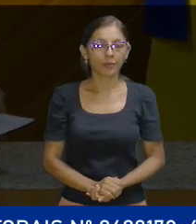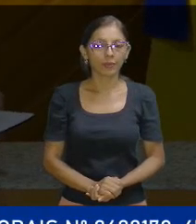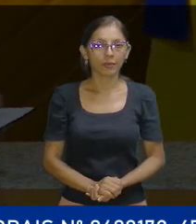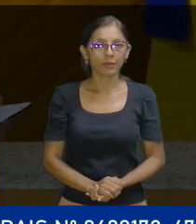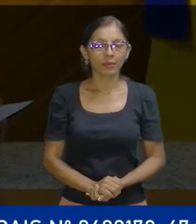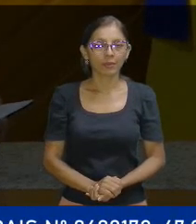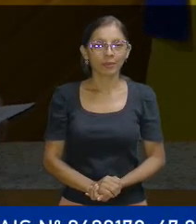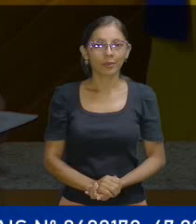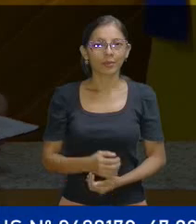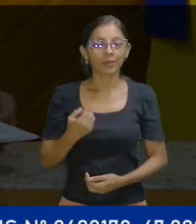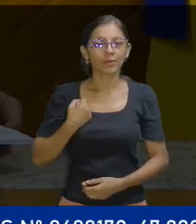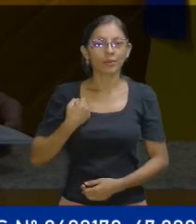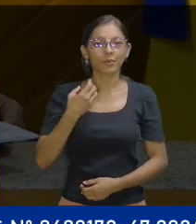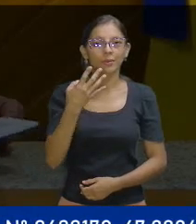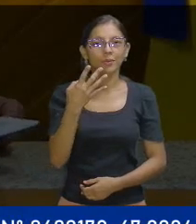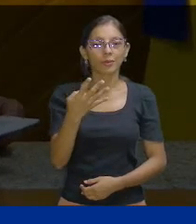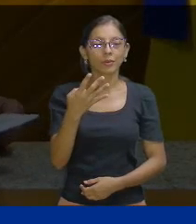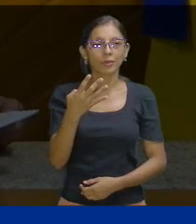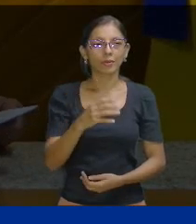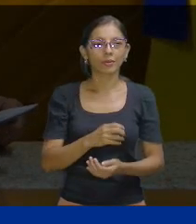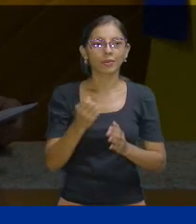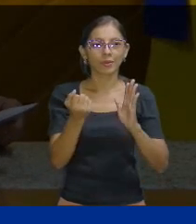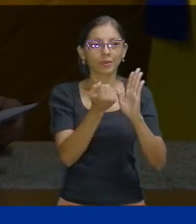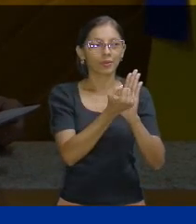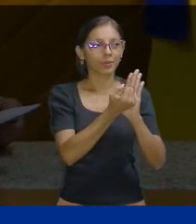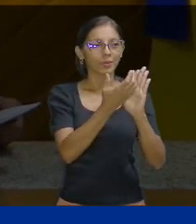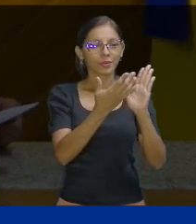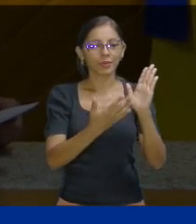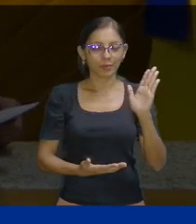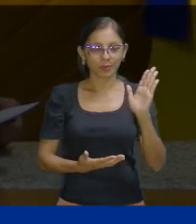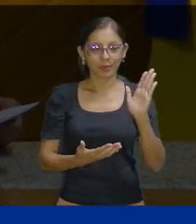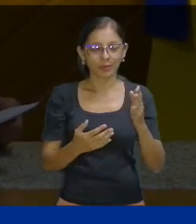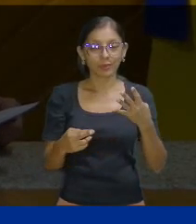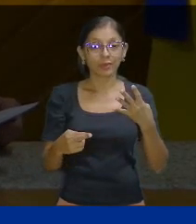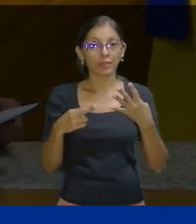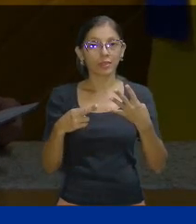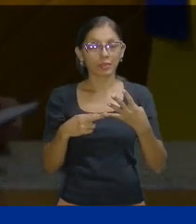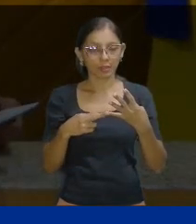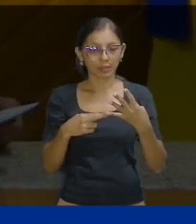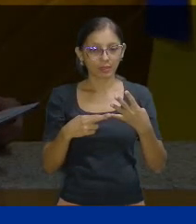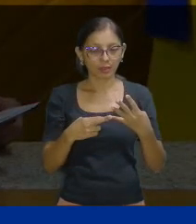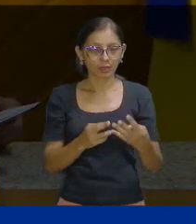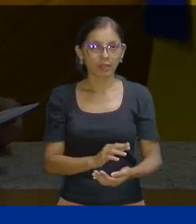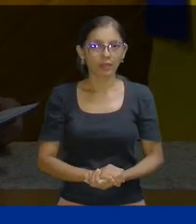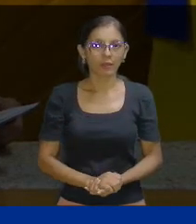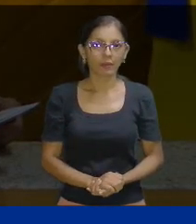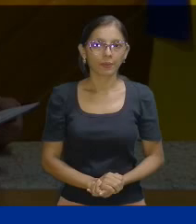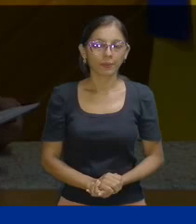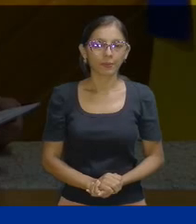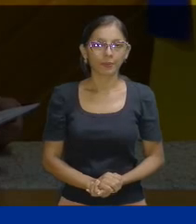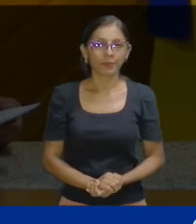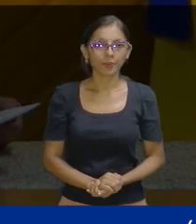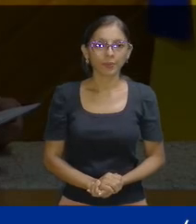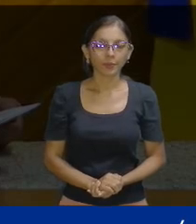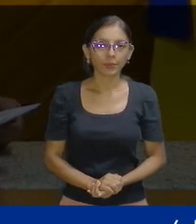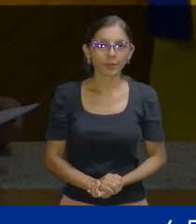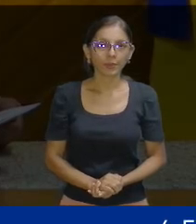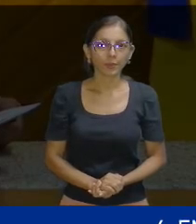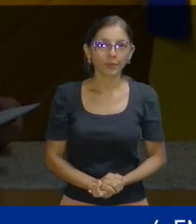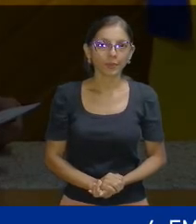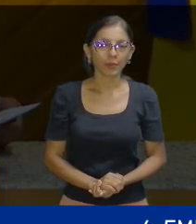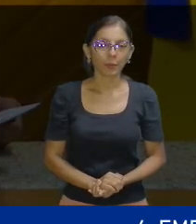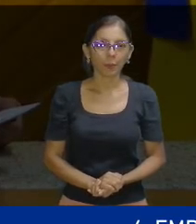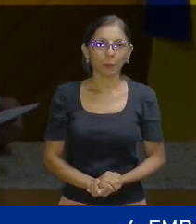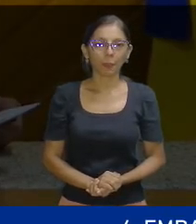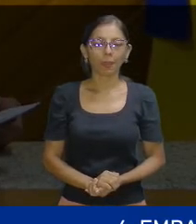Foco no desembargador Número 4, Carmo embargos Antônio. de declaração no recurso eleitoral na representação 0600-552,